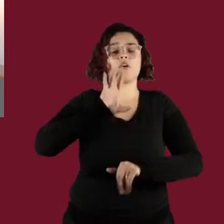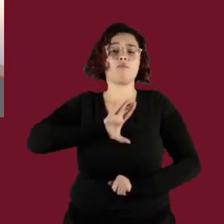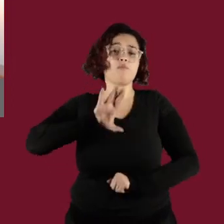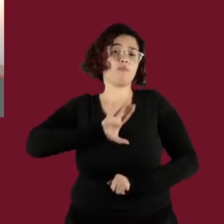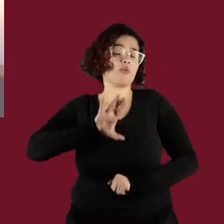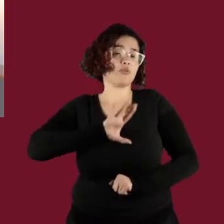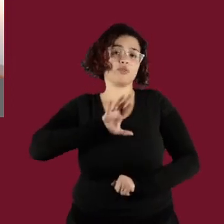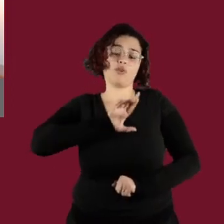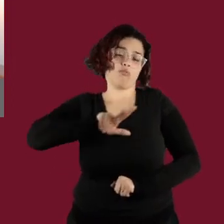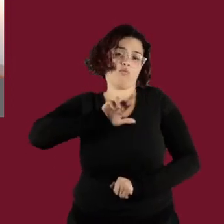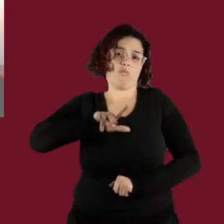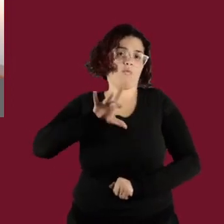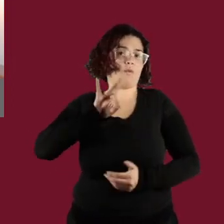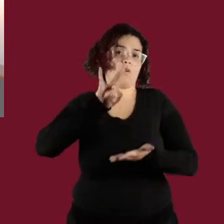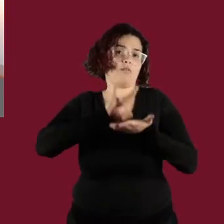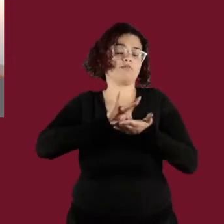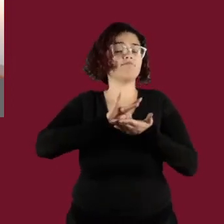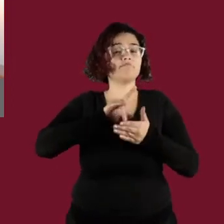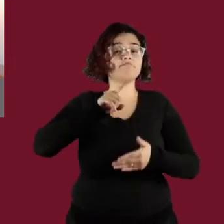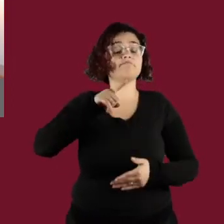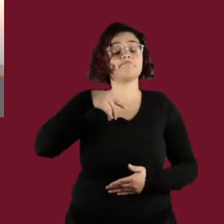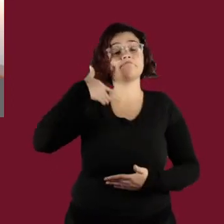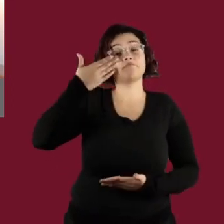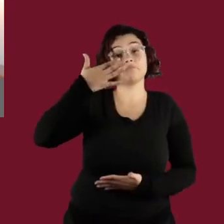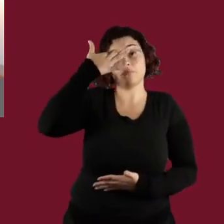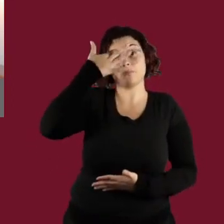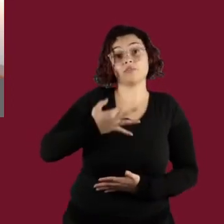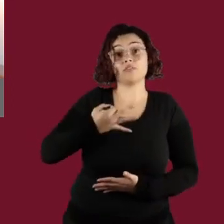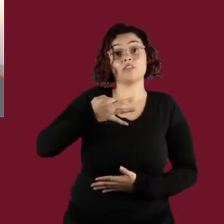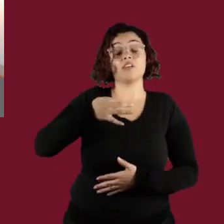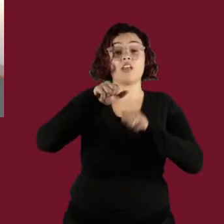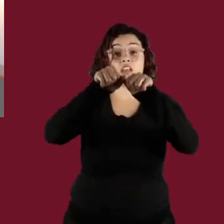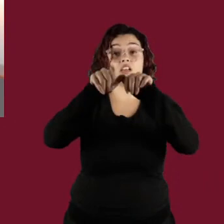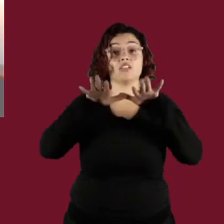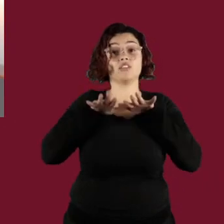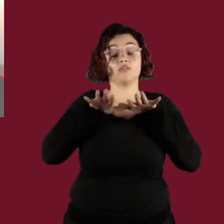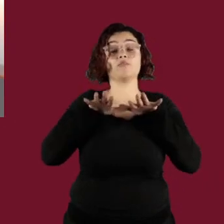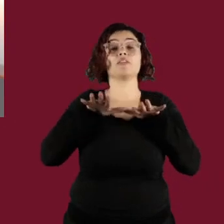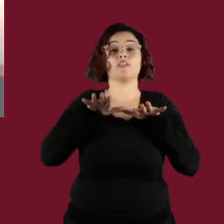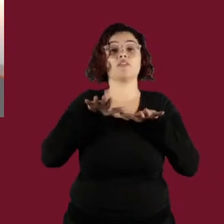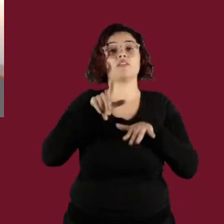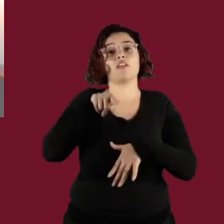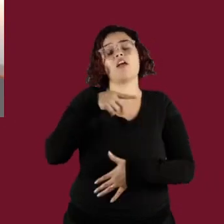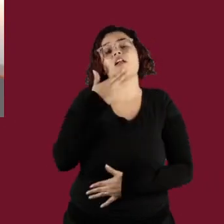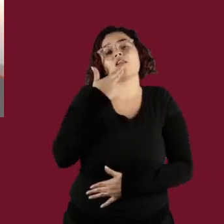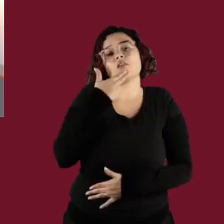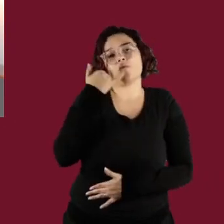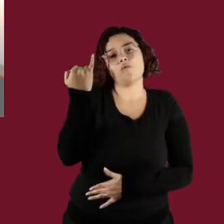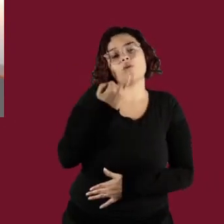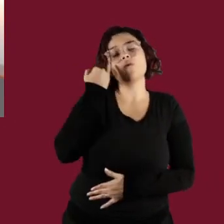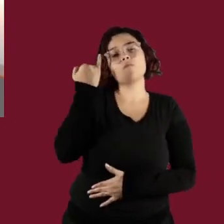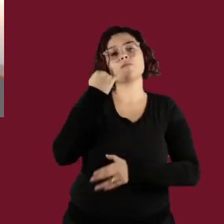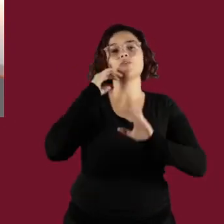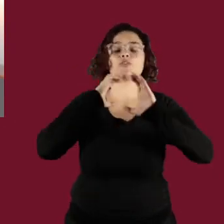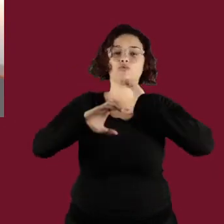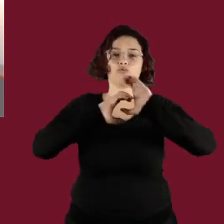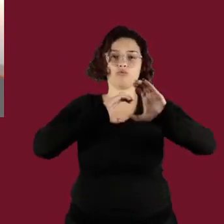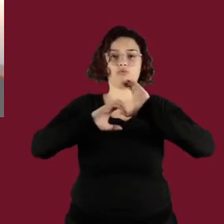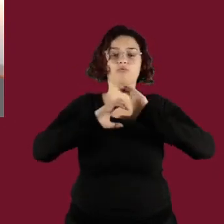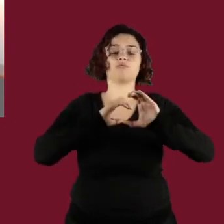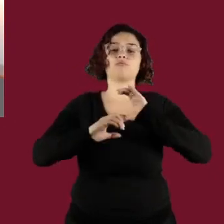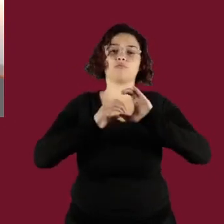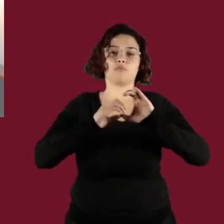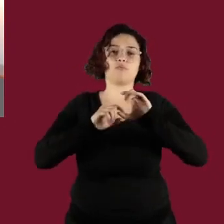que compreendeu-se, essa decisão é tomada pela Assembleia Geral, compreendeu-se que é uma língua importante, uma língua de comunicação, assim